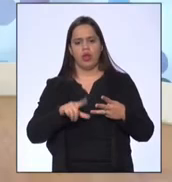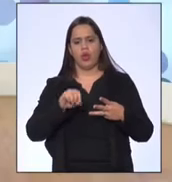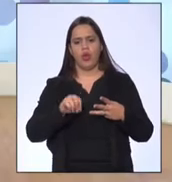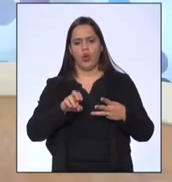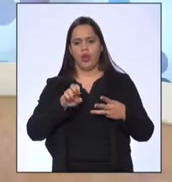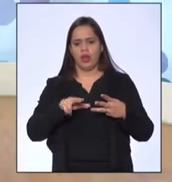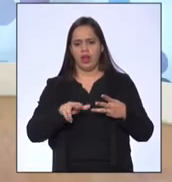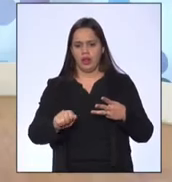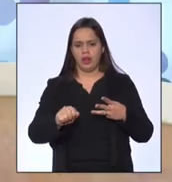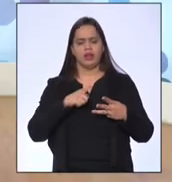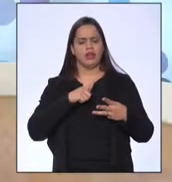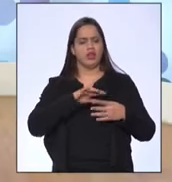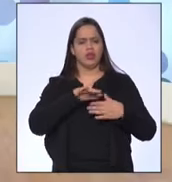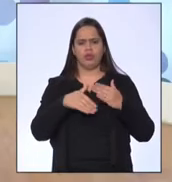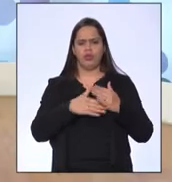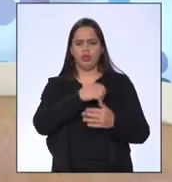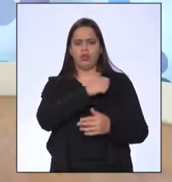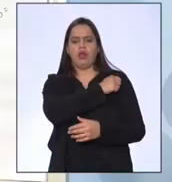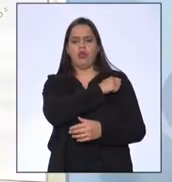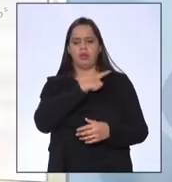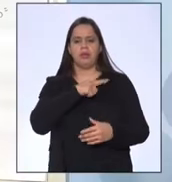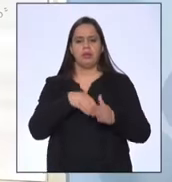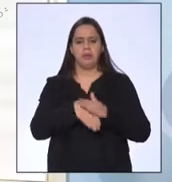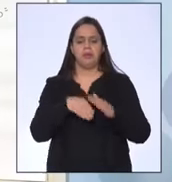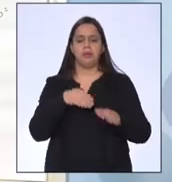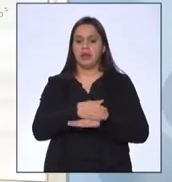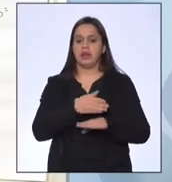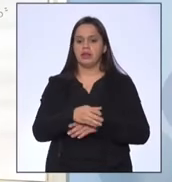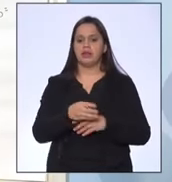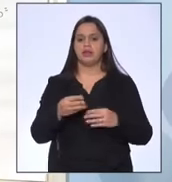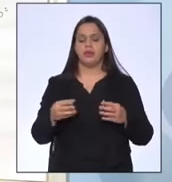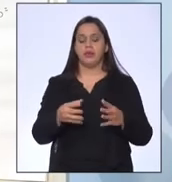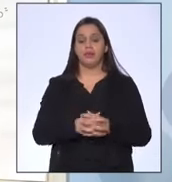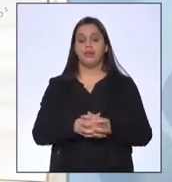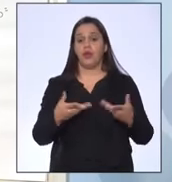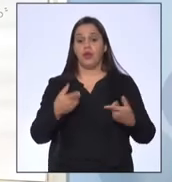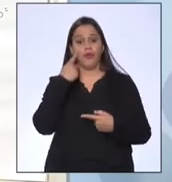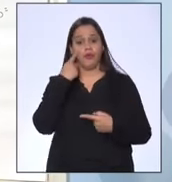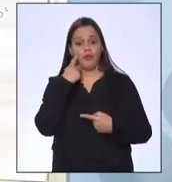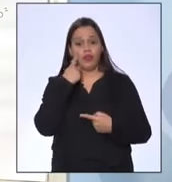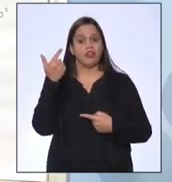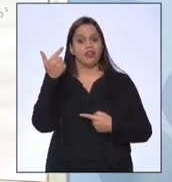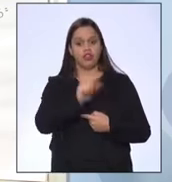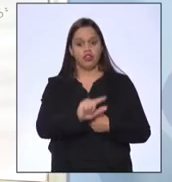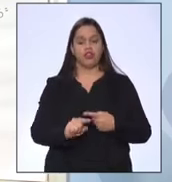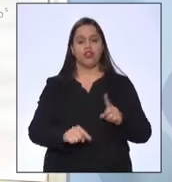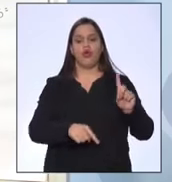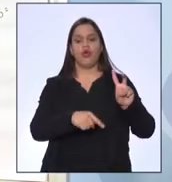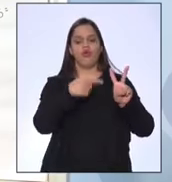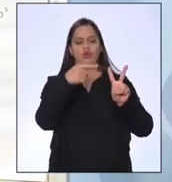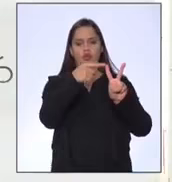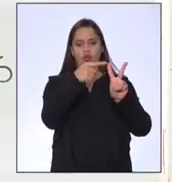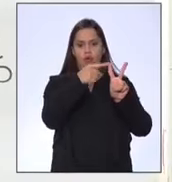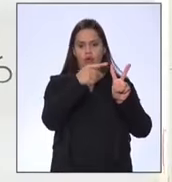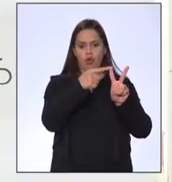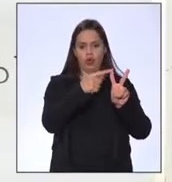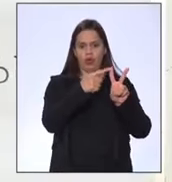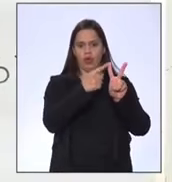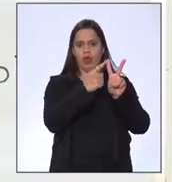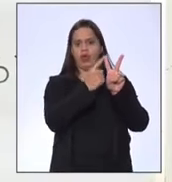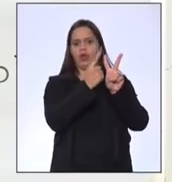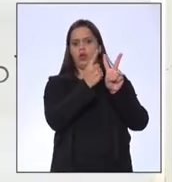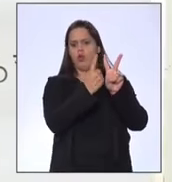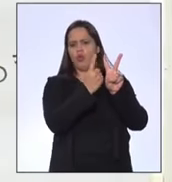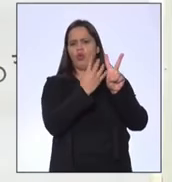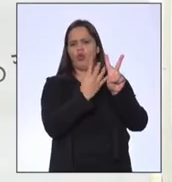aí. Vamos resolver aqui agora? Pessoal, observe que novamente eu coloquei aqui os primeiros, eu não considerei